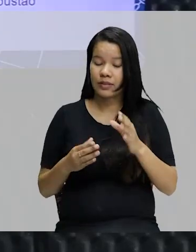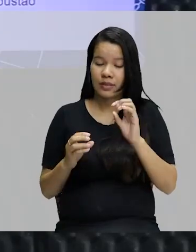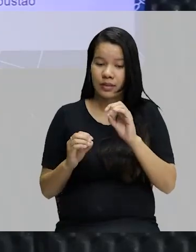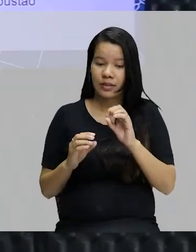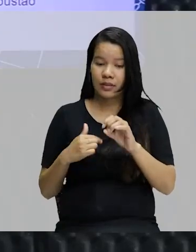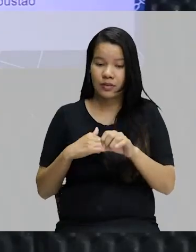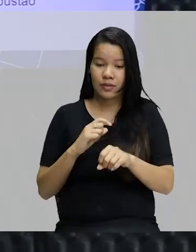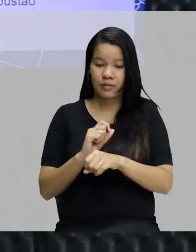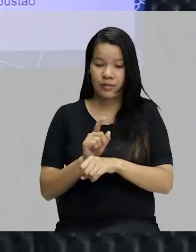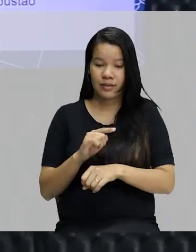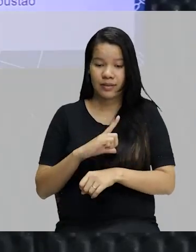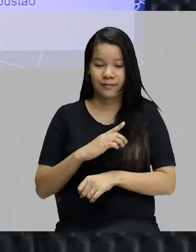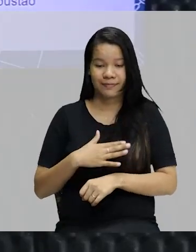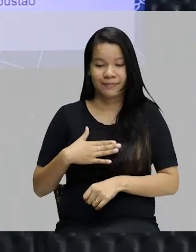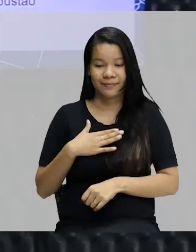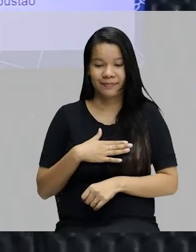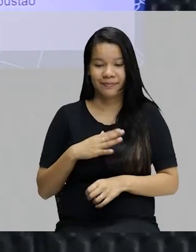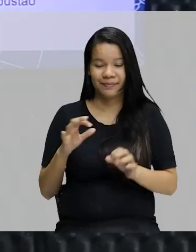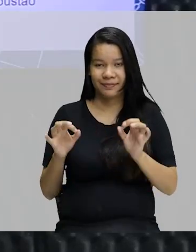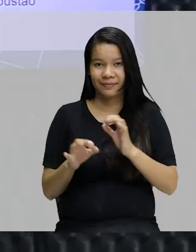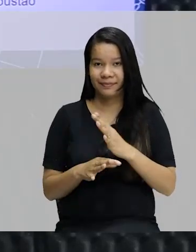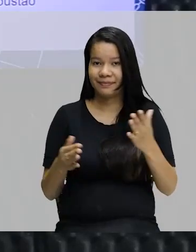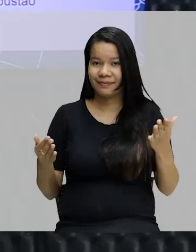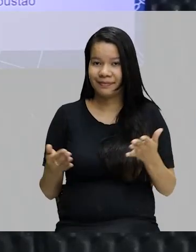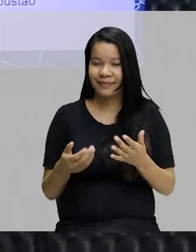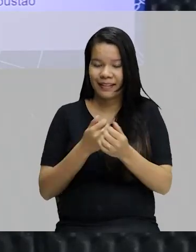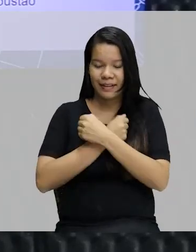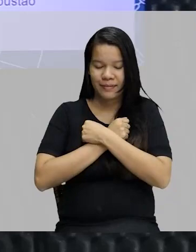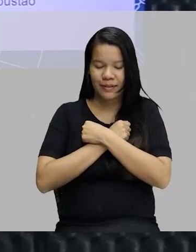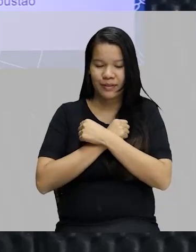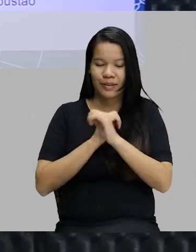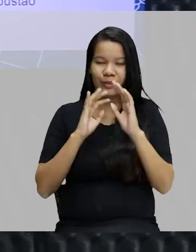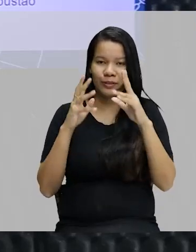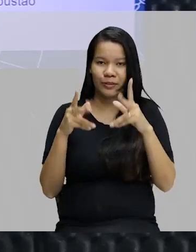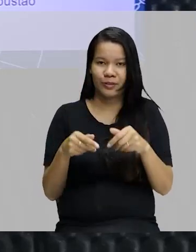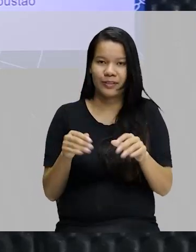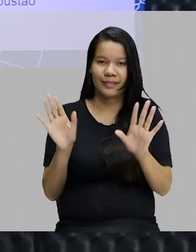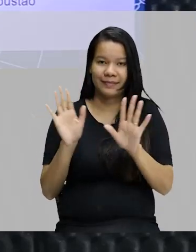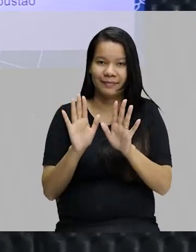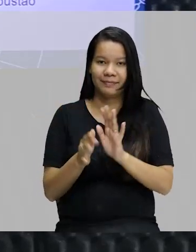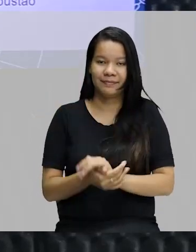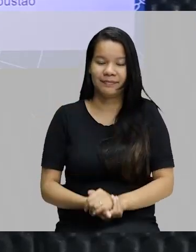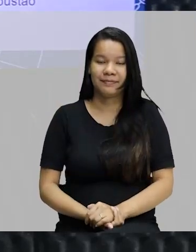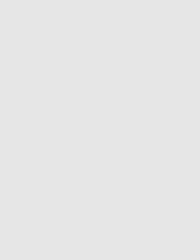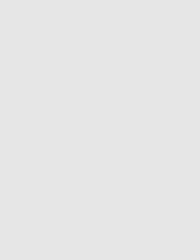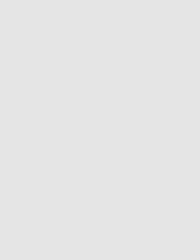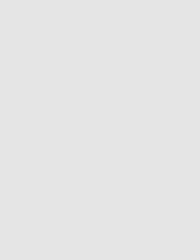aula, espero que vocês tenham gostado. Vou ficando por aqui, forte abraço, valeu!